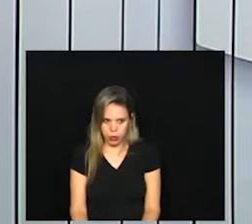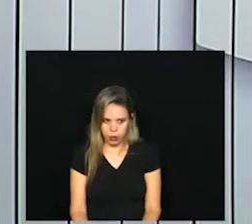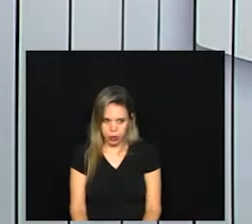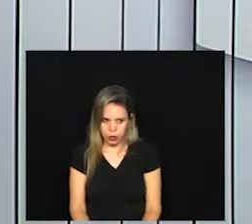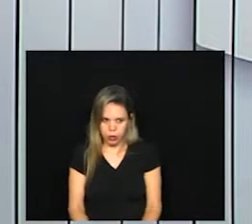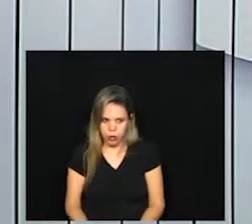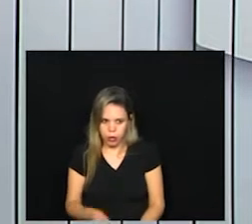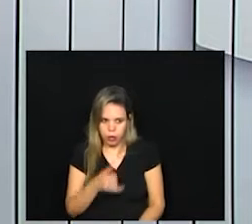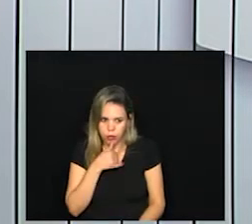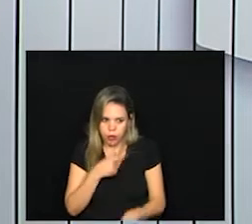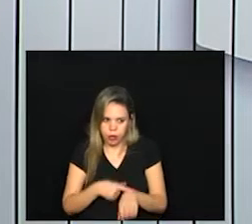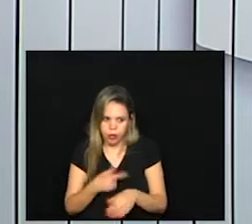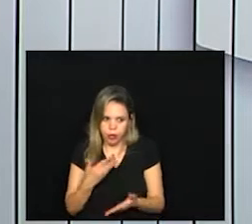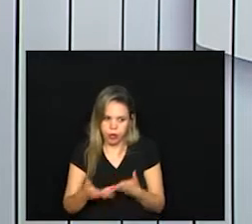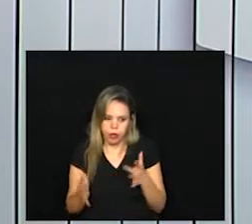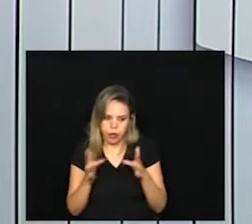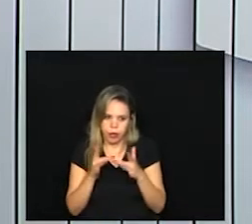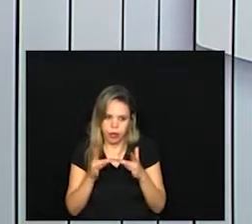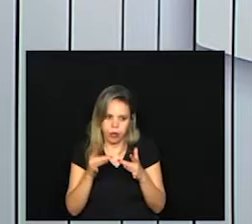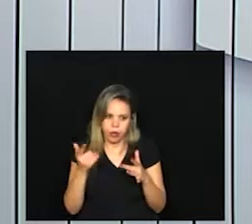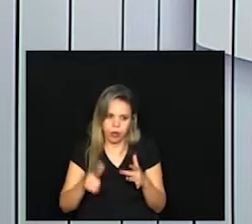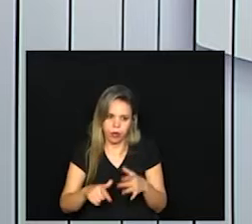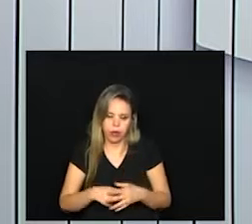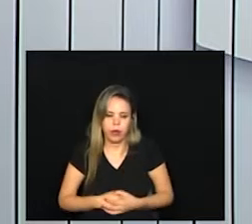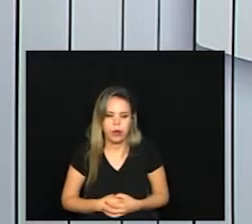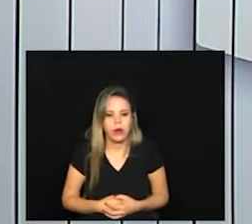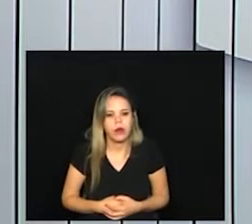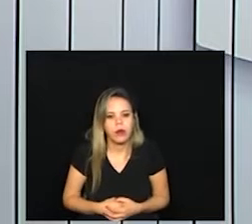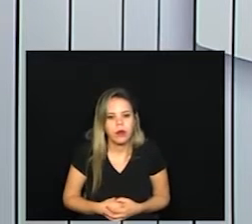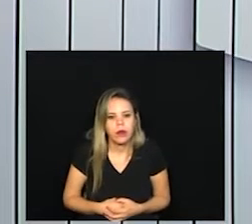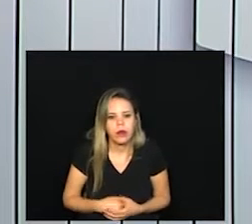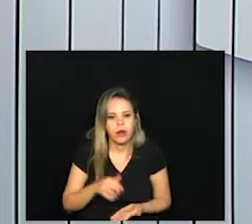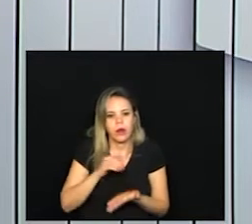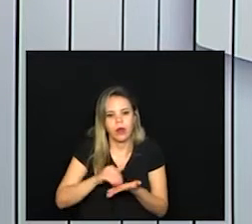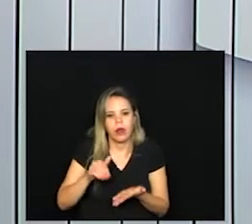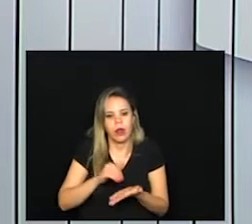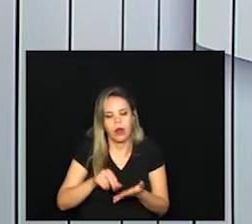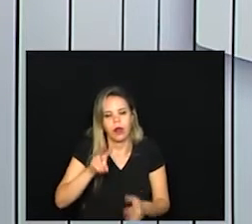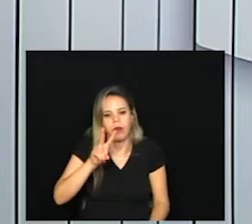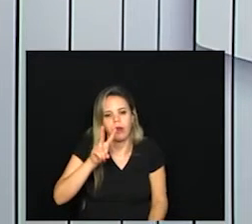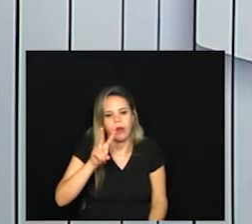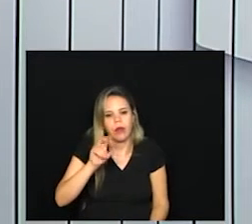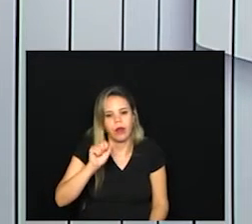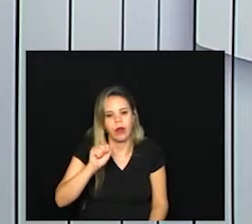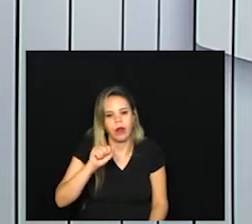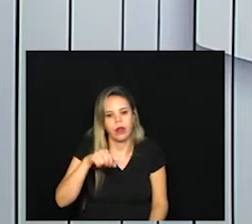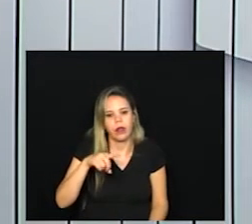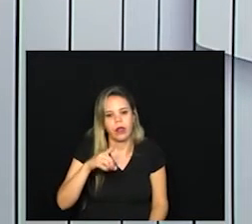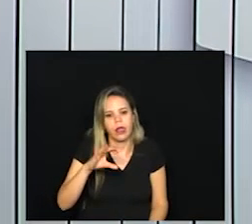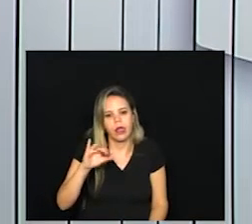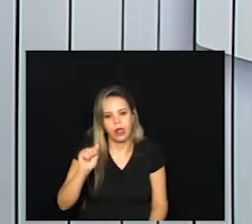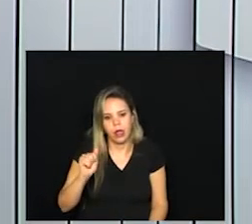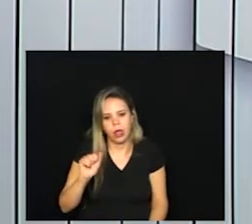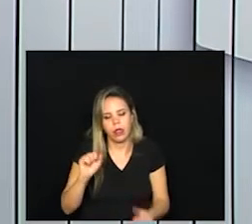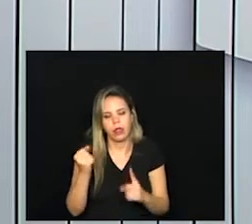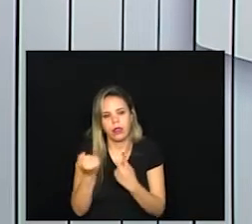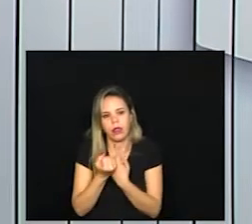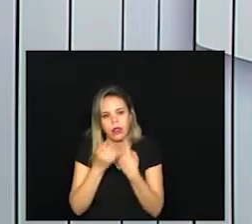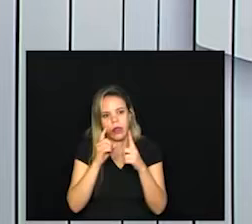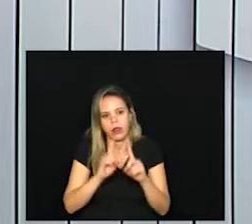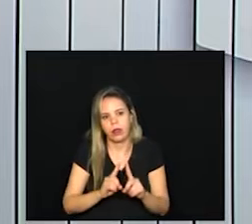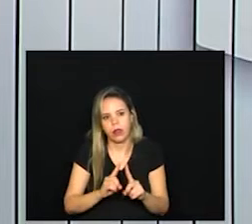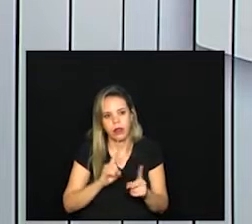Bom, infelizmente perdemos o contato mais uma vez com a secretária Vandecleia Moro, de Assistência Social, pessoa